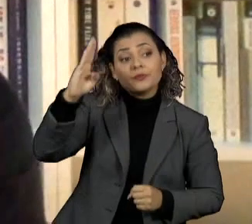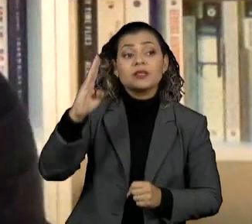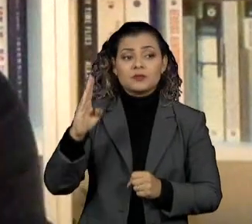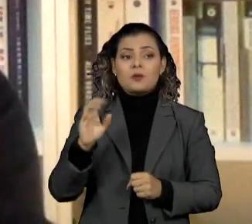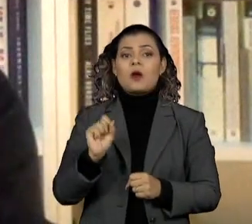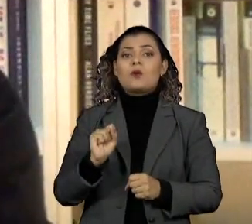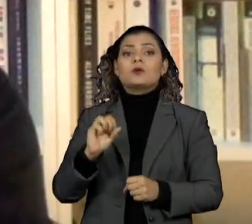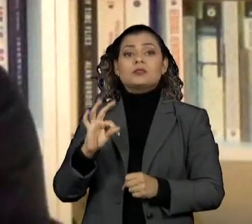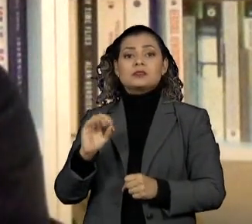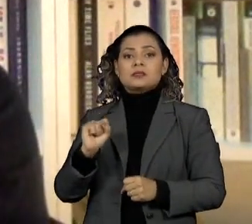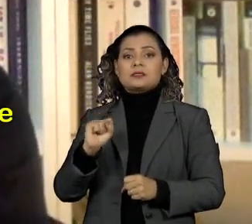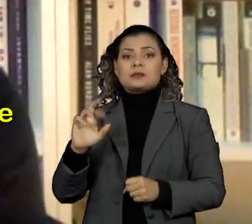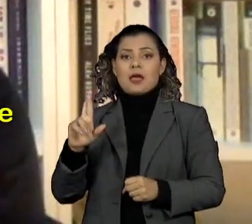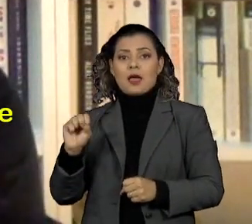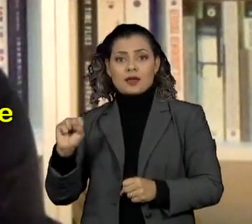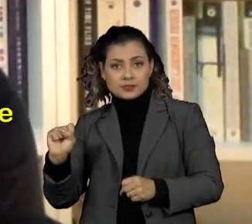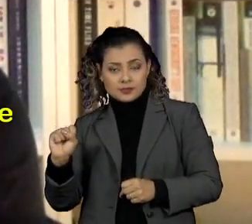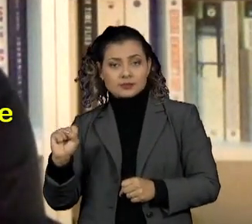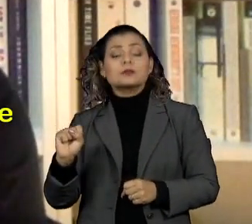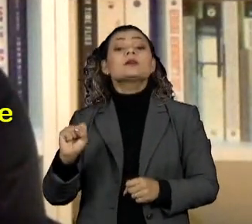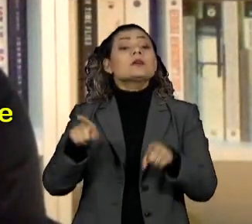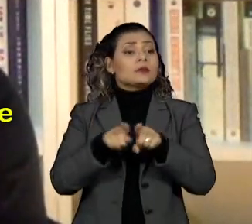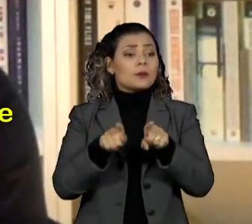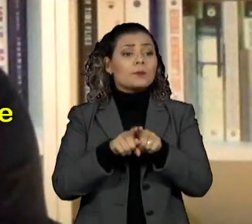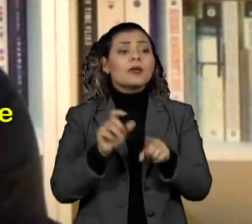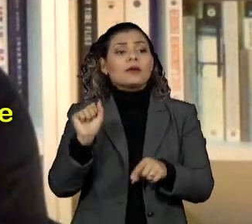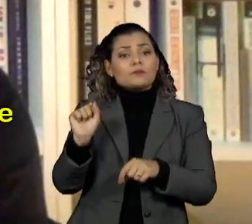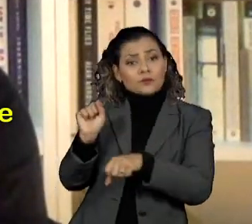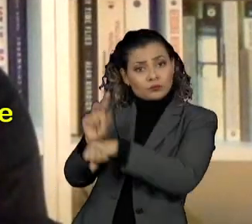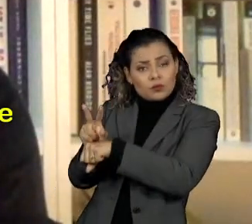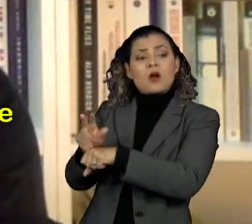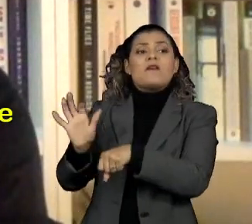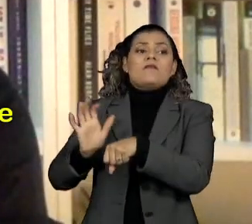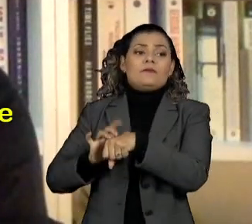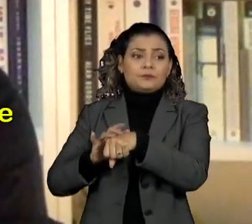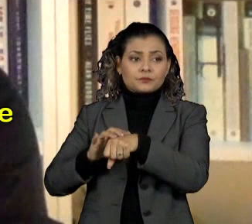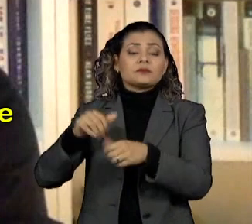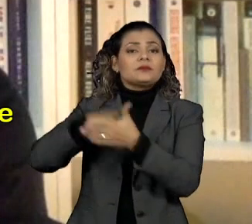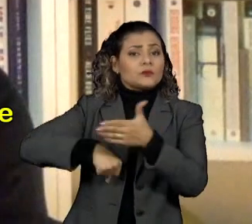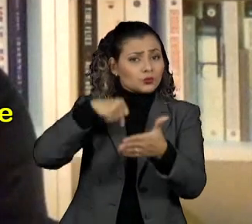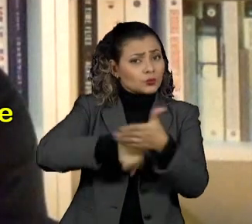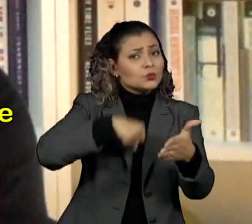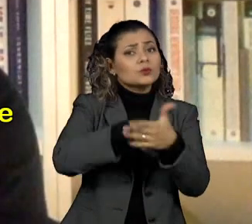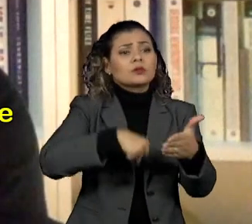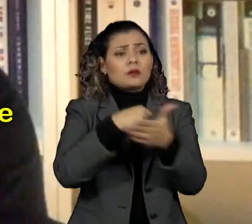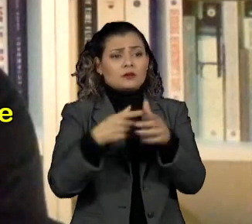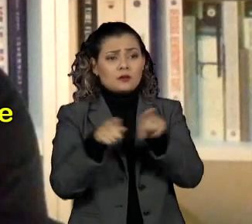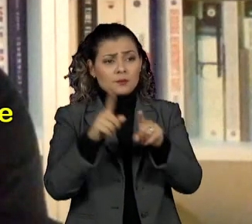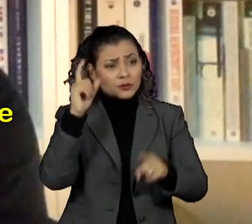-2 em particular, que fazem isso um especialmente difícil